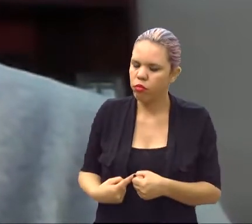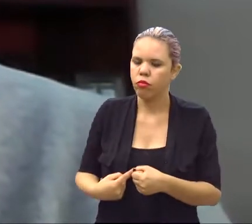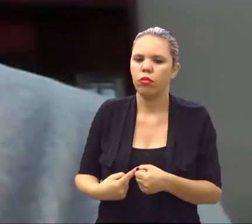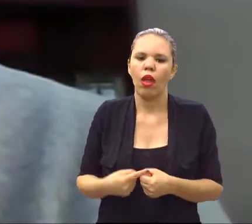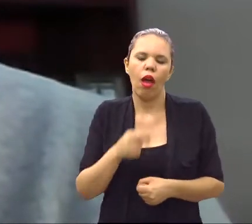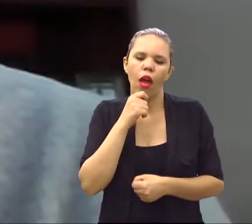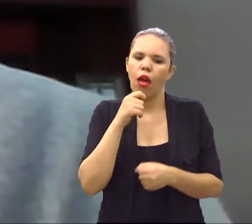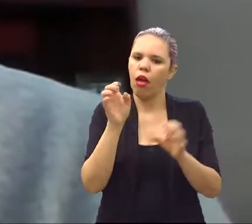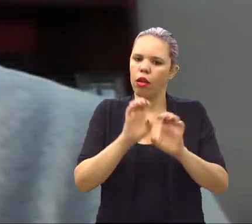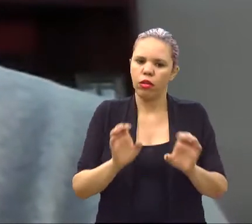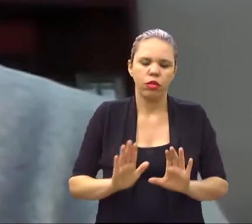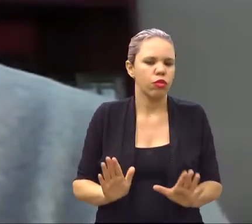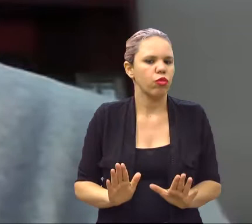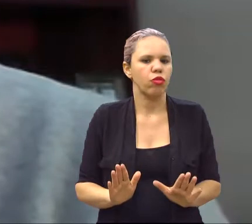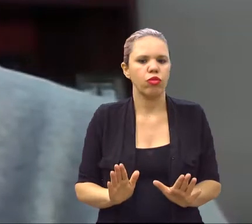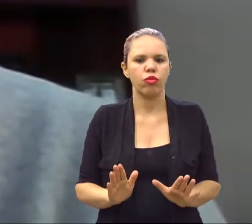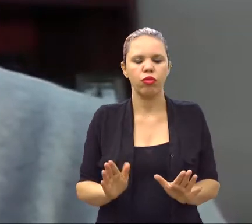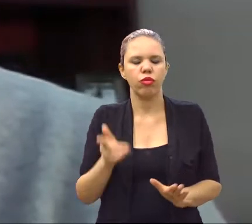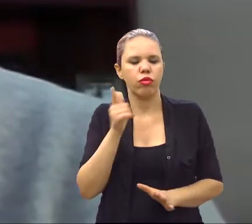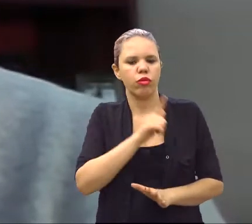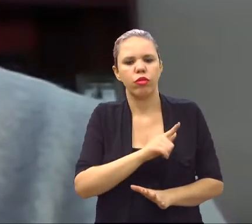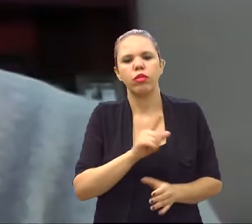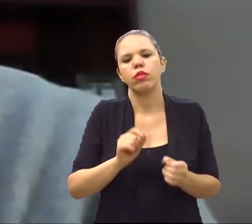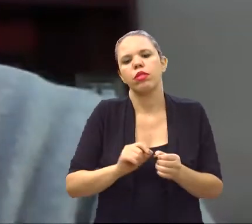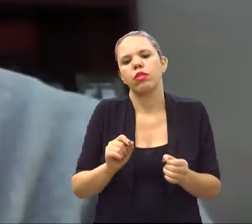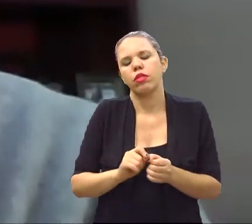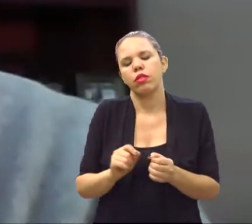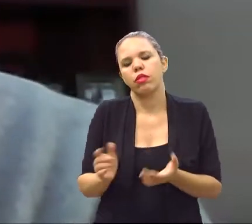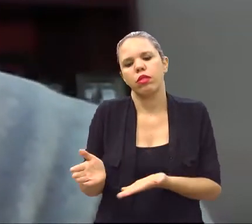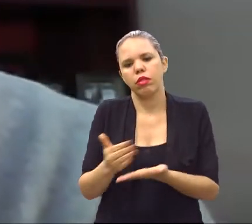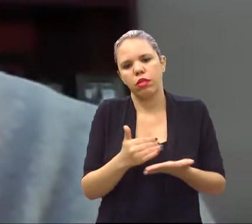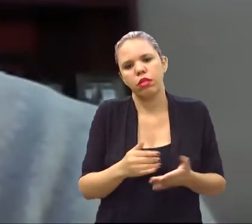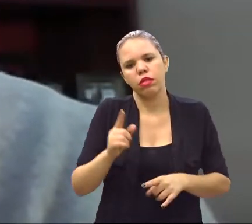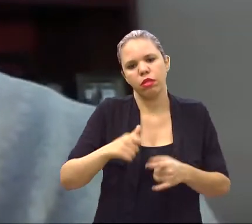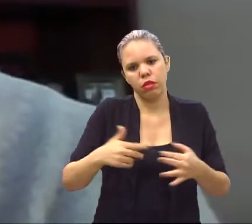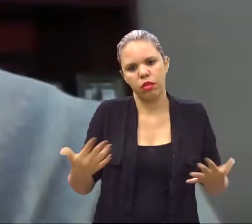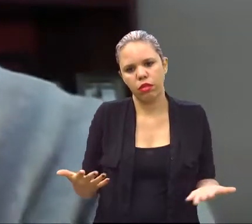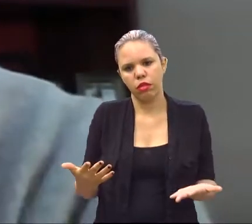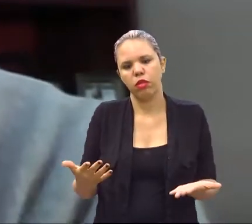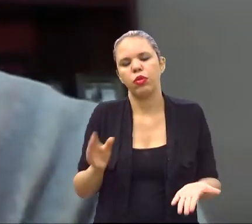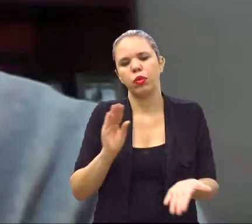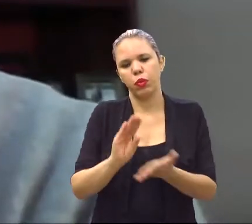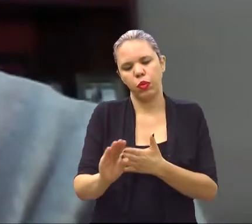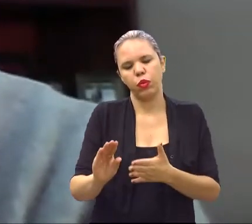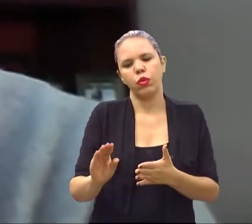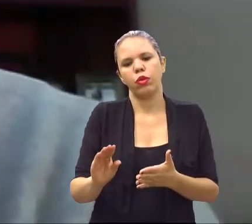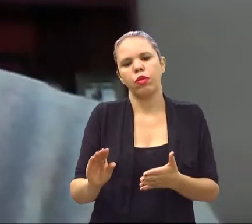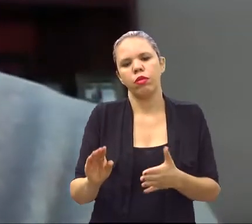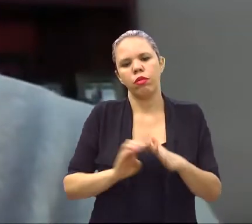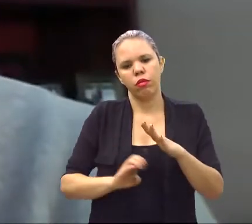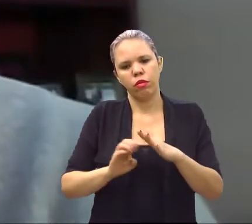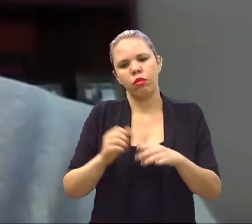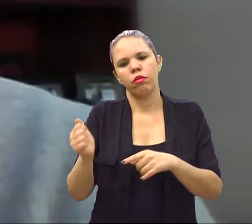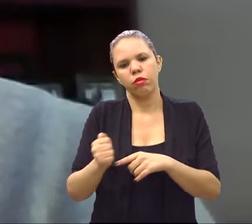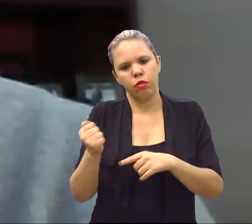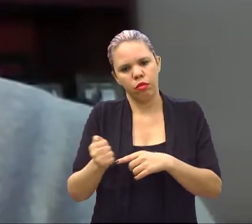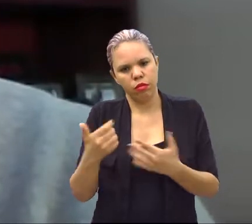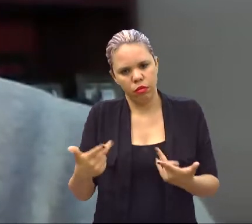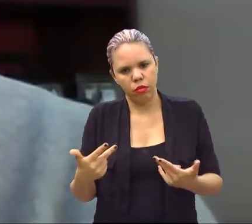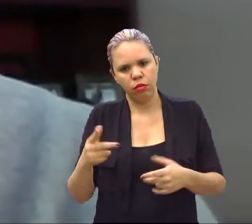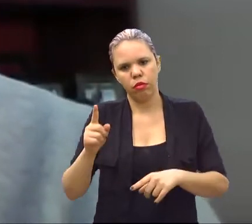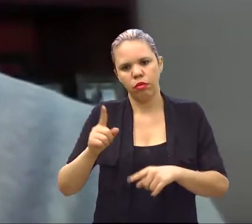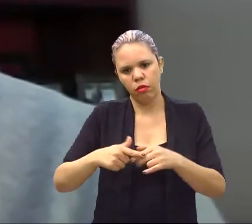que não se estruturaram, não tiveram condição de se estruturar para fazer a coleta seletiva e para investir nessas cooperativas de